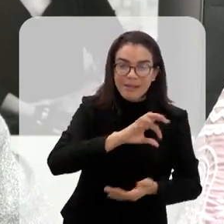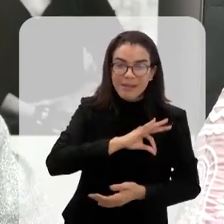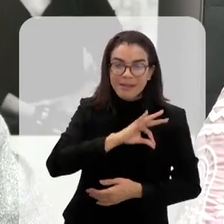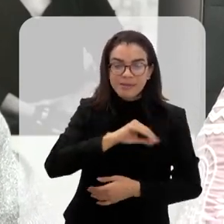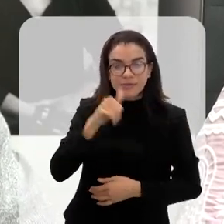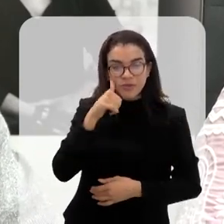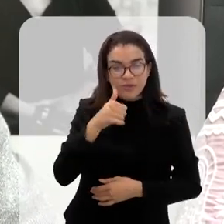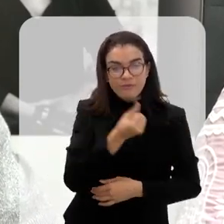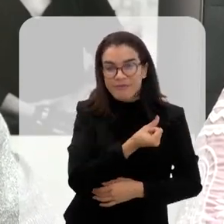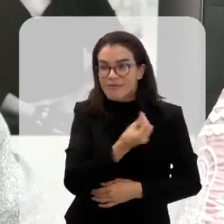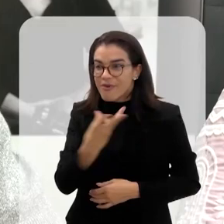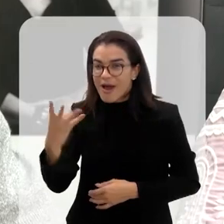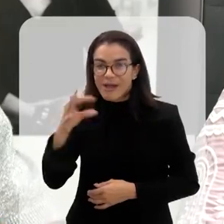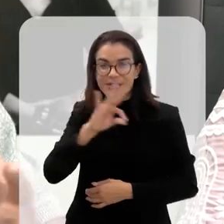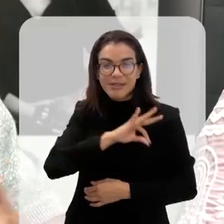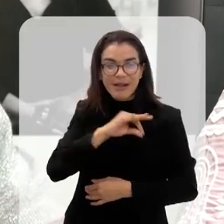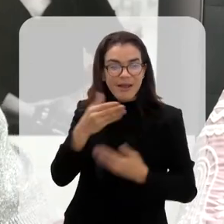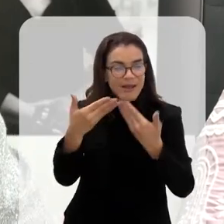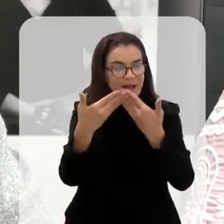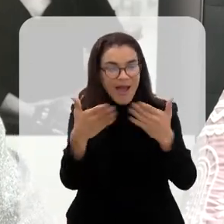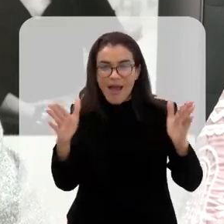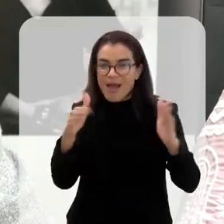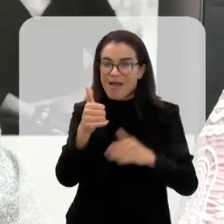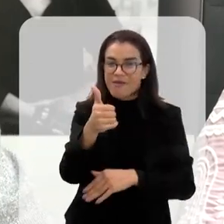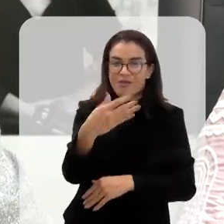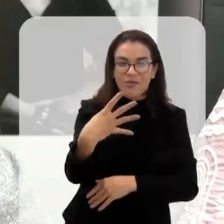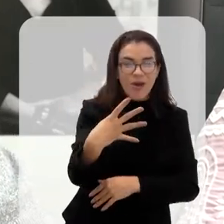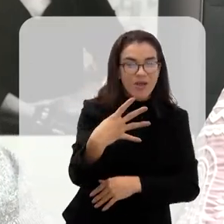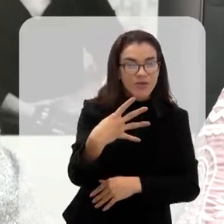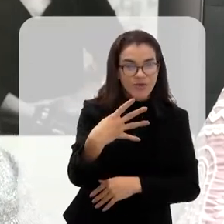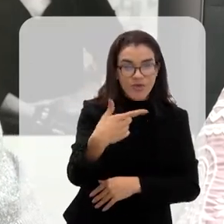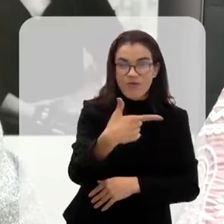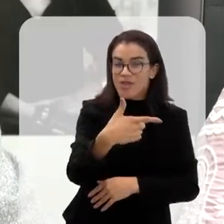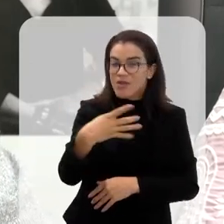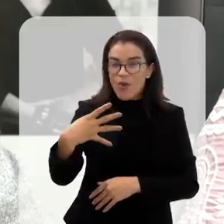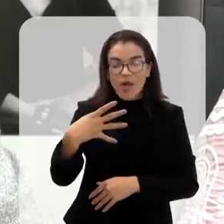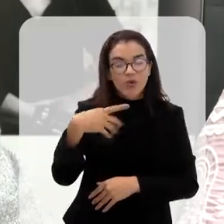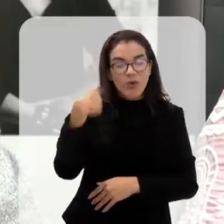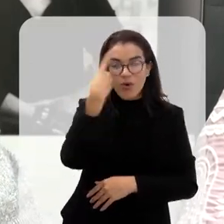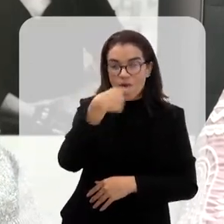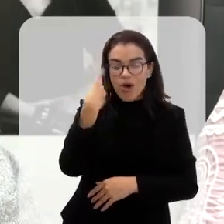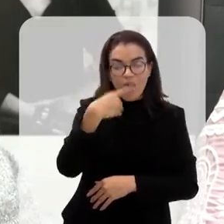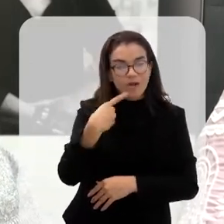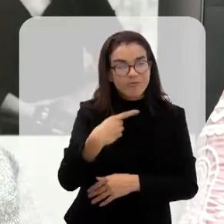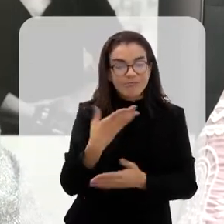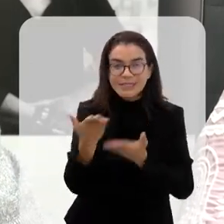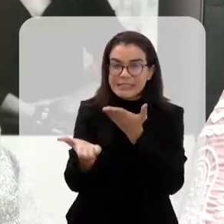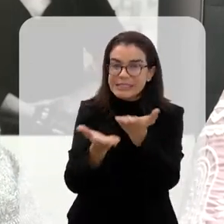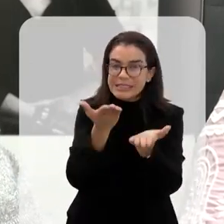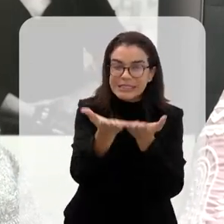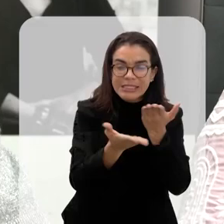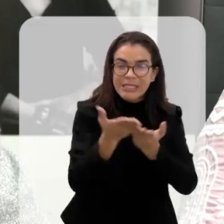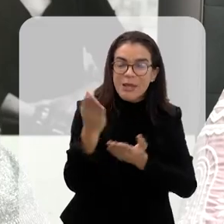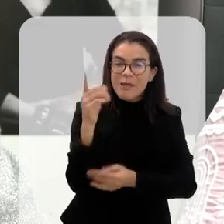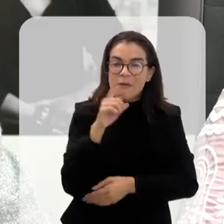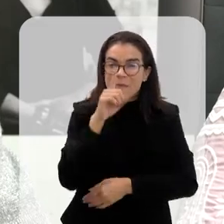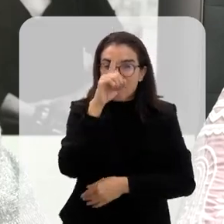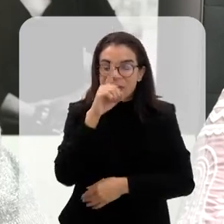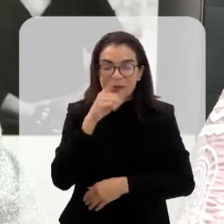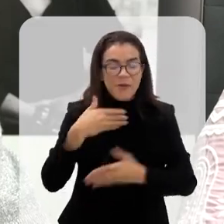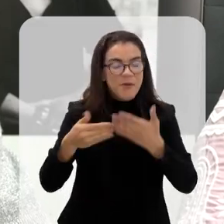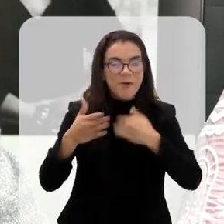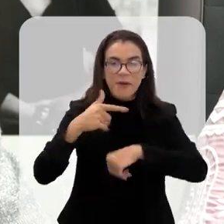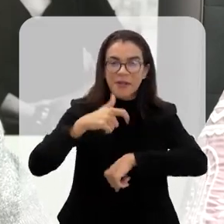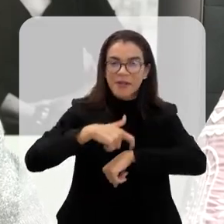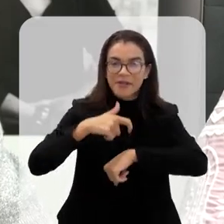de Janeiro e diversas delegacias abertas 24 horas para atender a mulher em